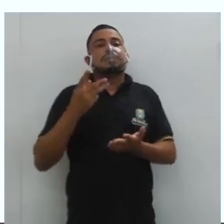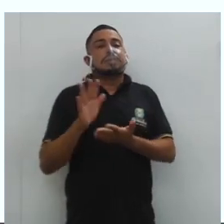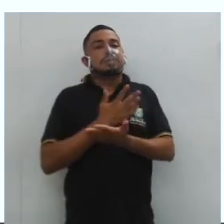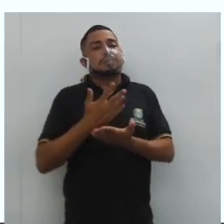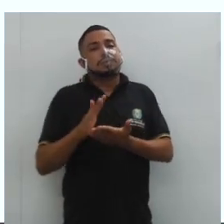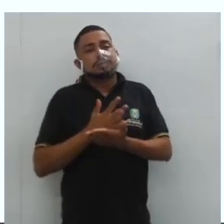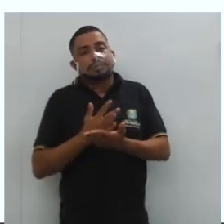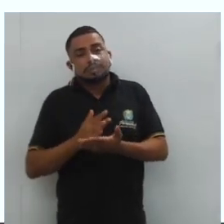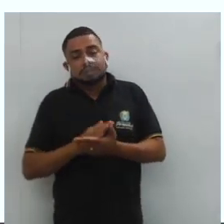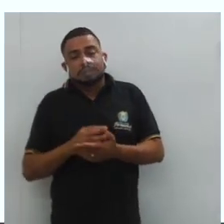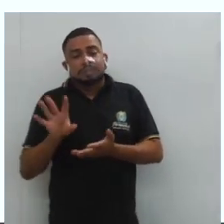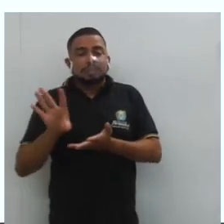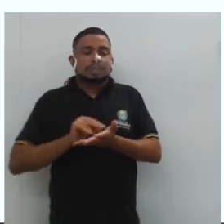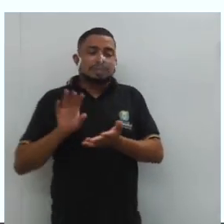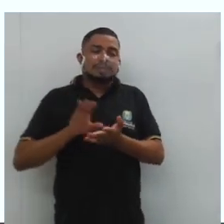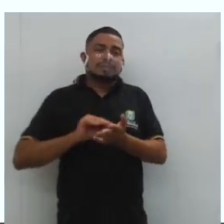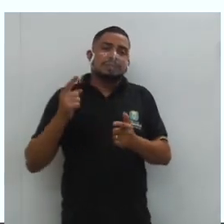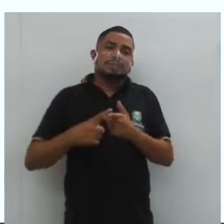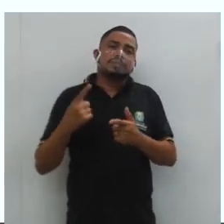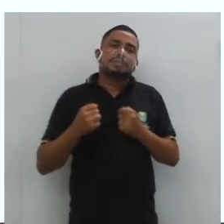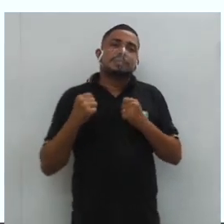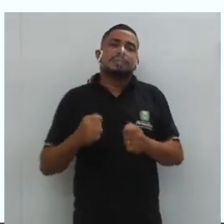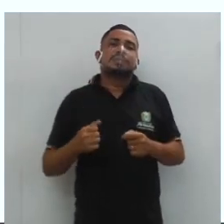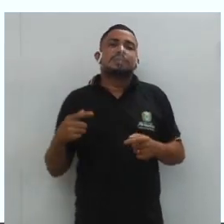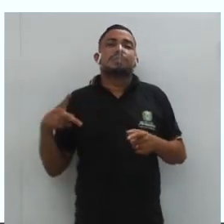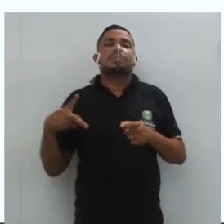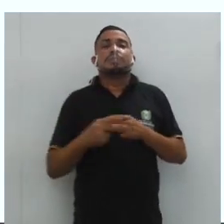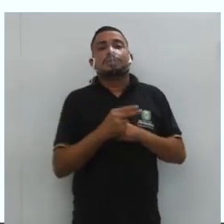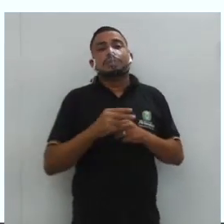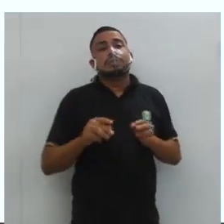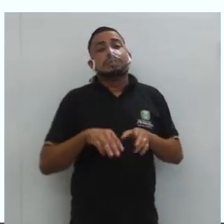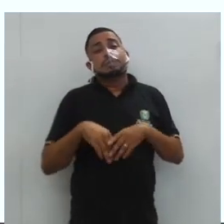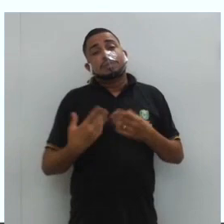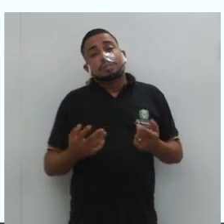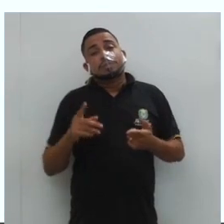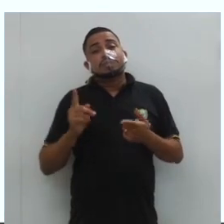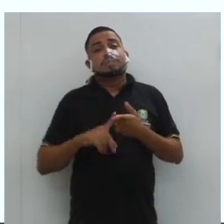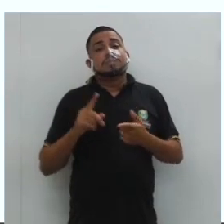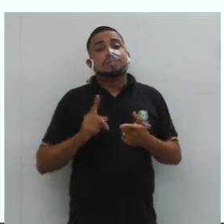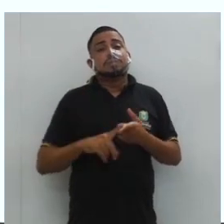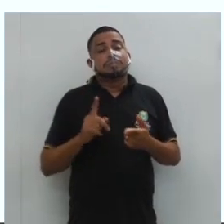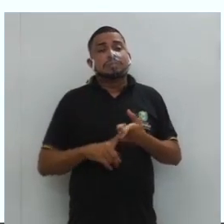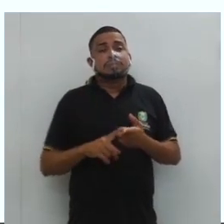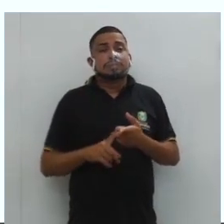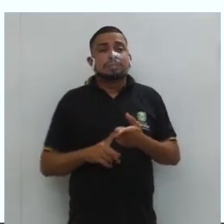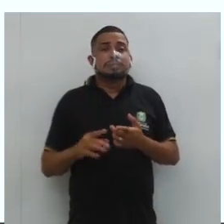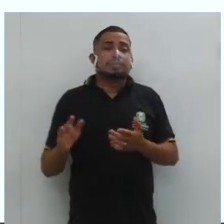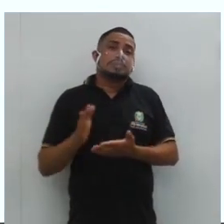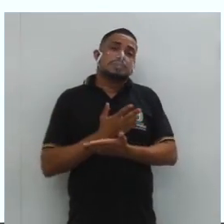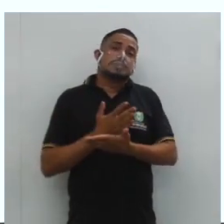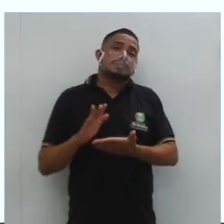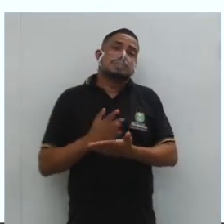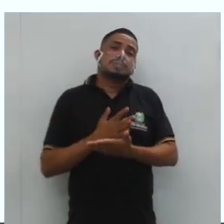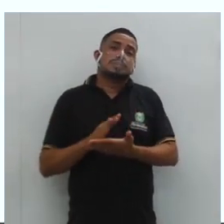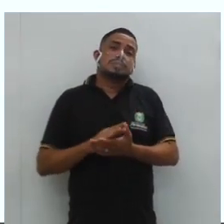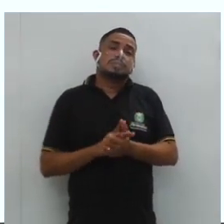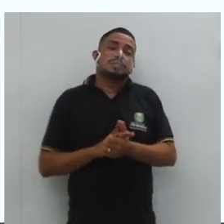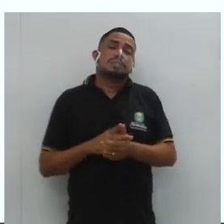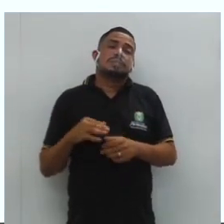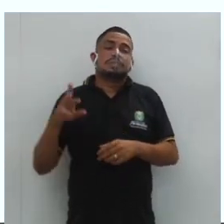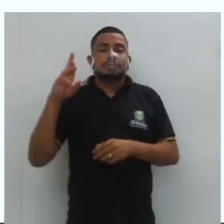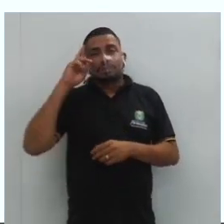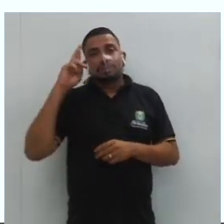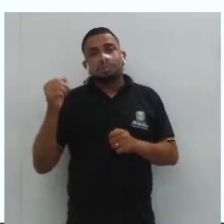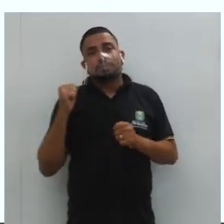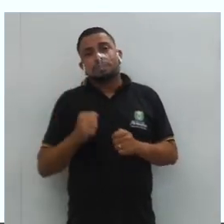pode acontecer, né? Algumas cenas são gravadas, também podem ser cortadas. Ou também, às vezes,